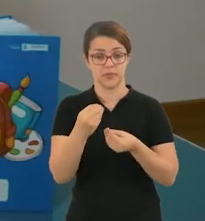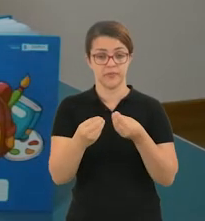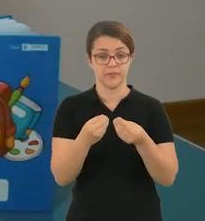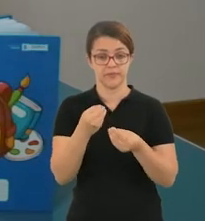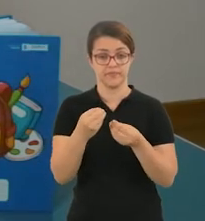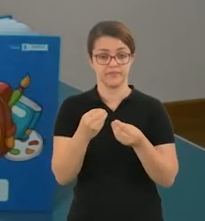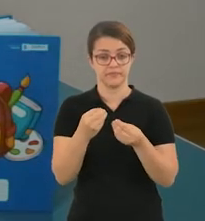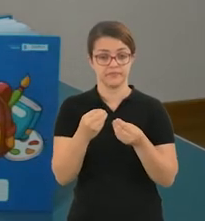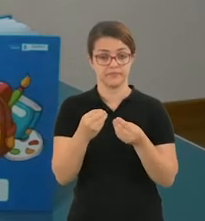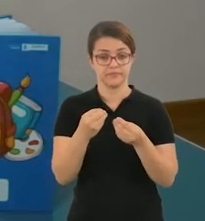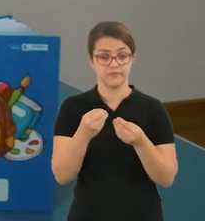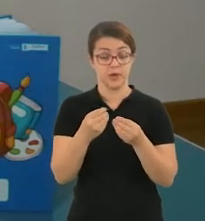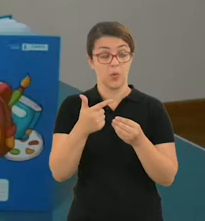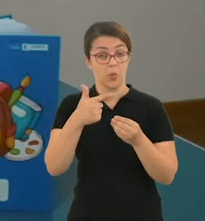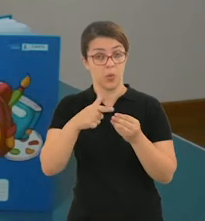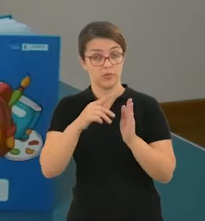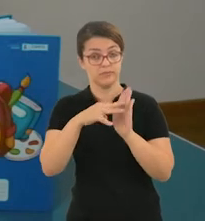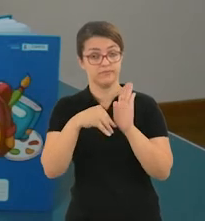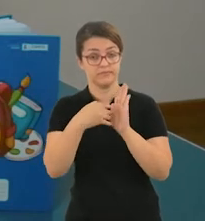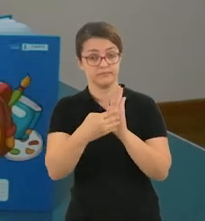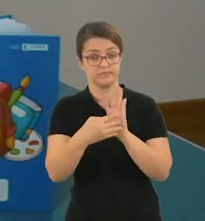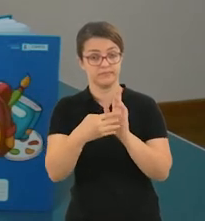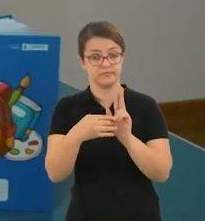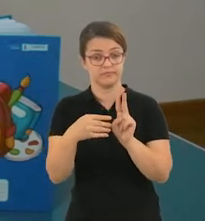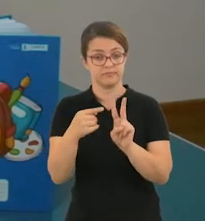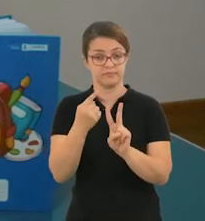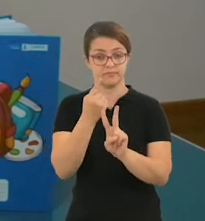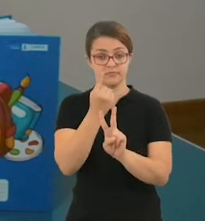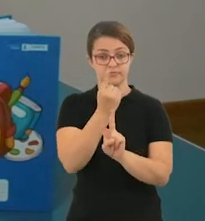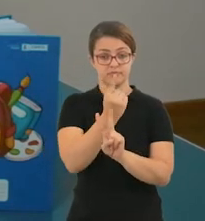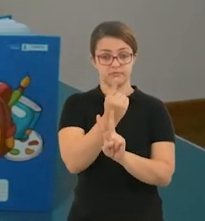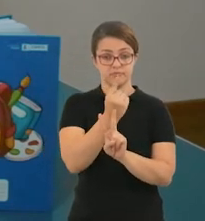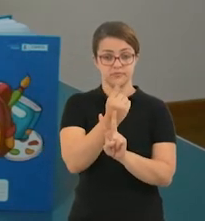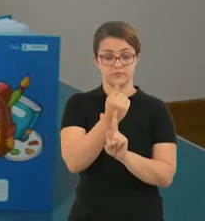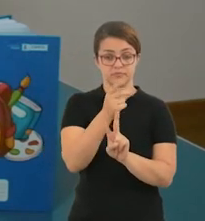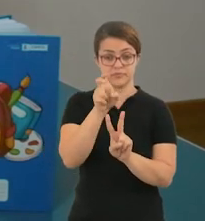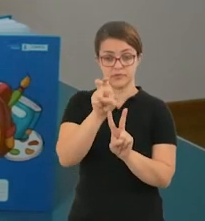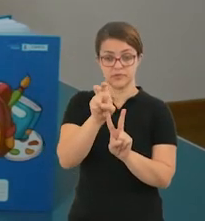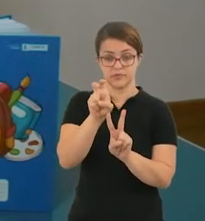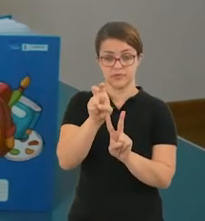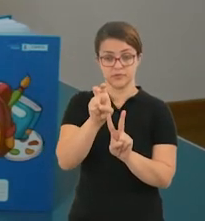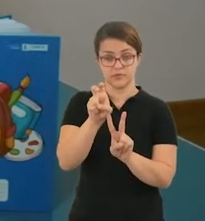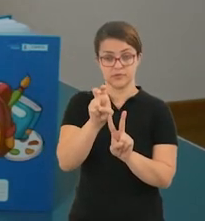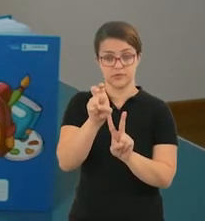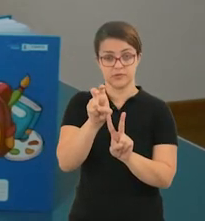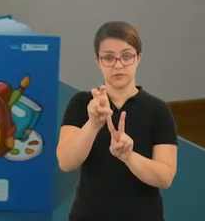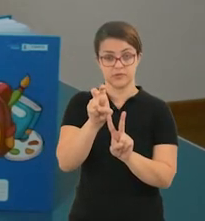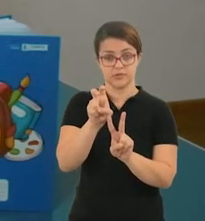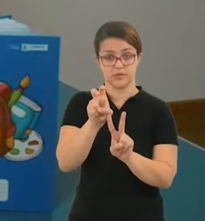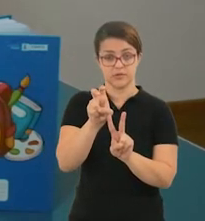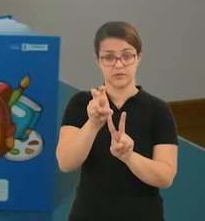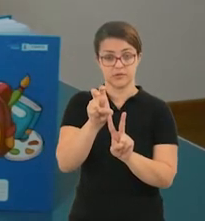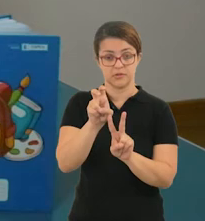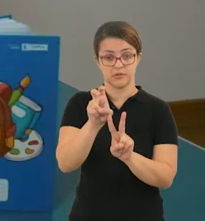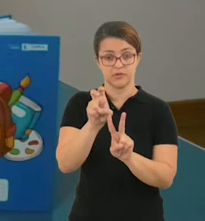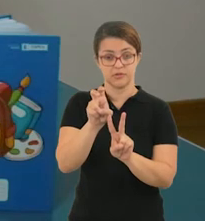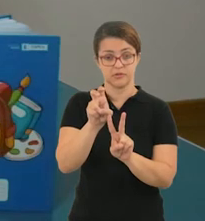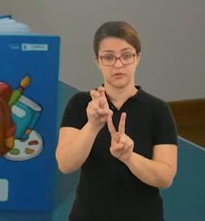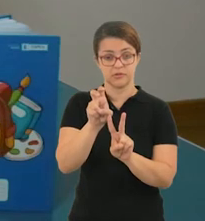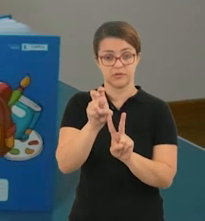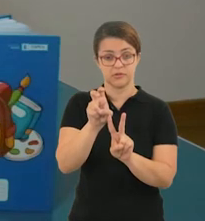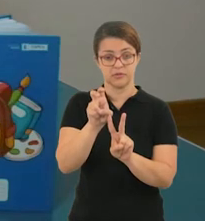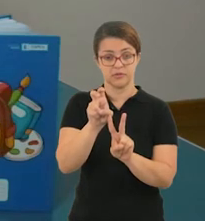entra na próxima continha. Então o número 1 do 15 na dezena e o 5 do 15 na